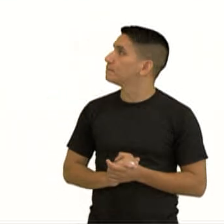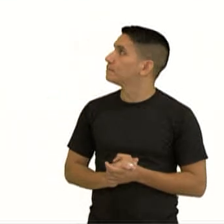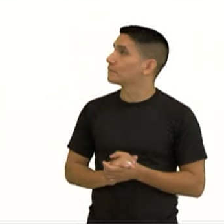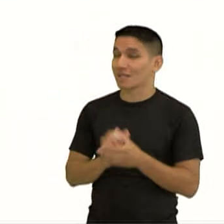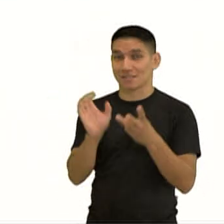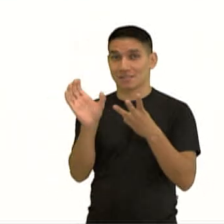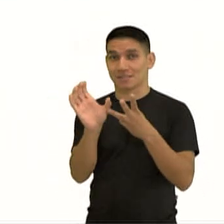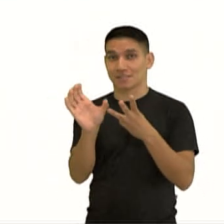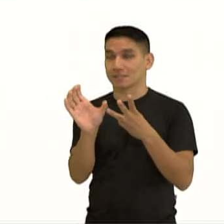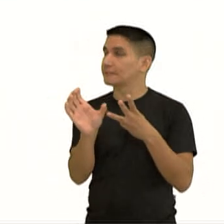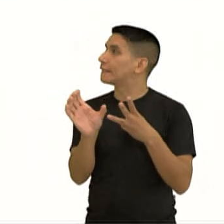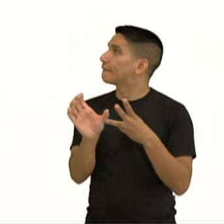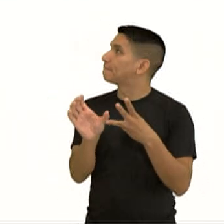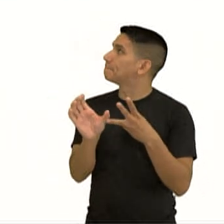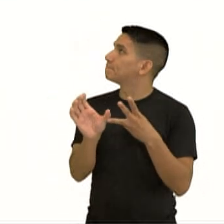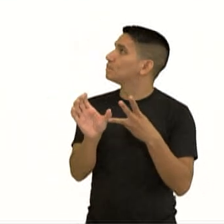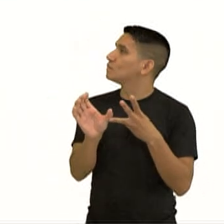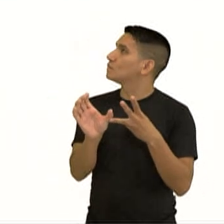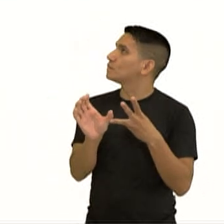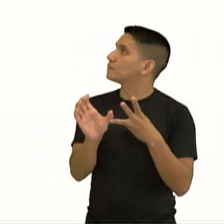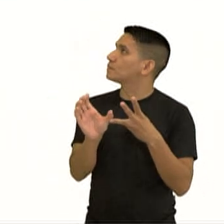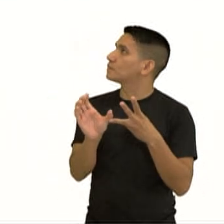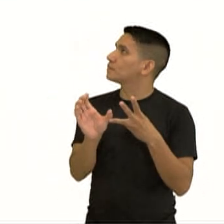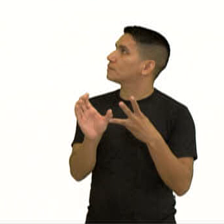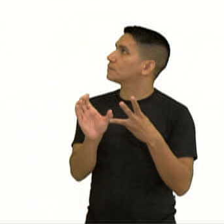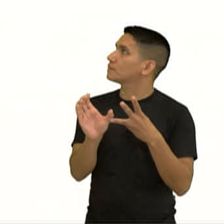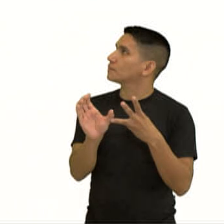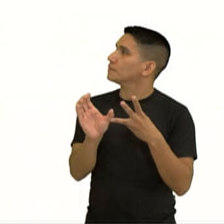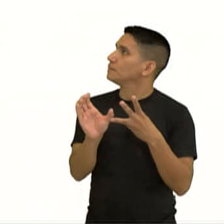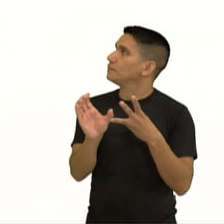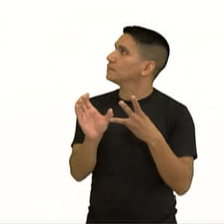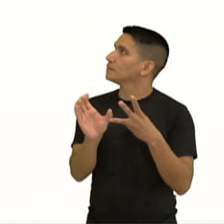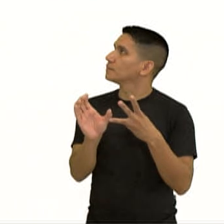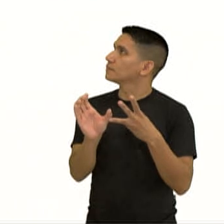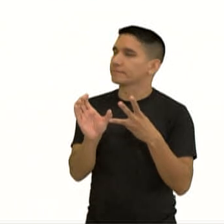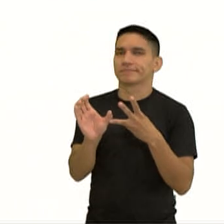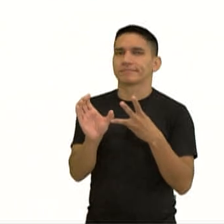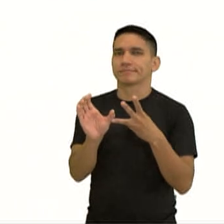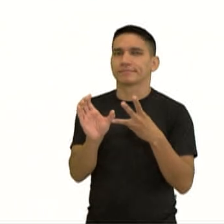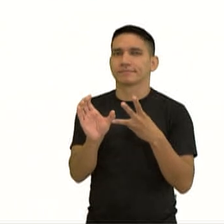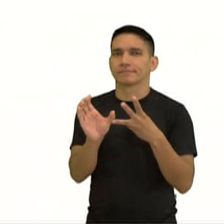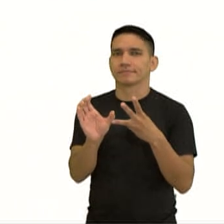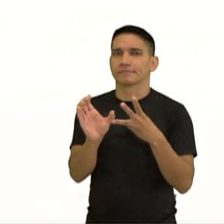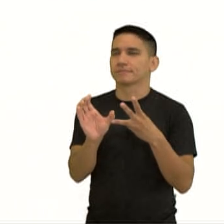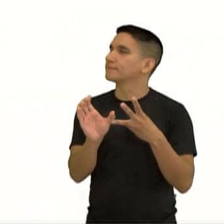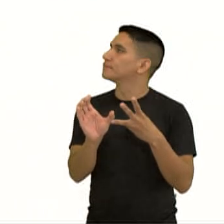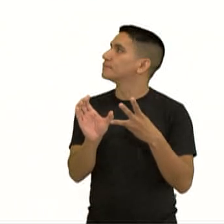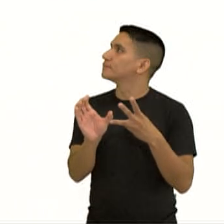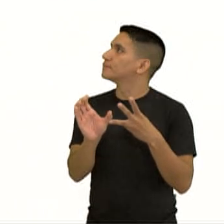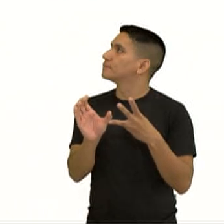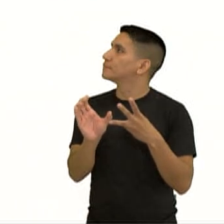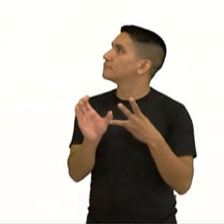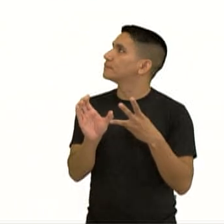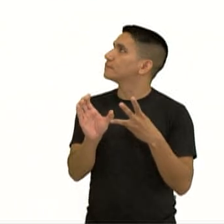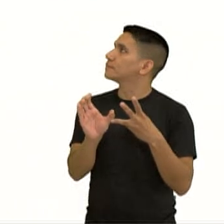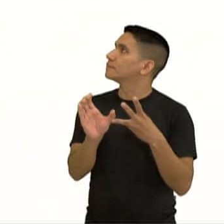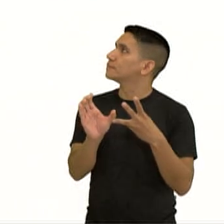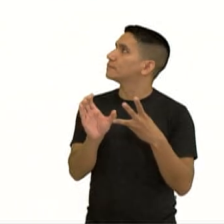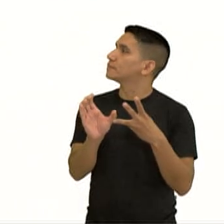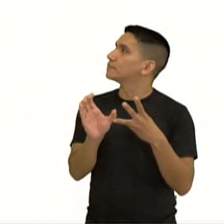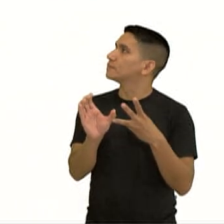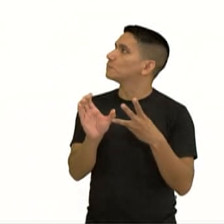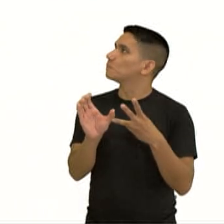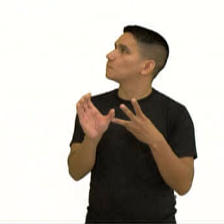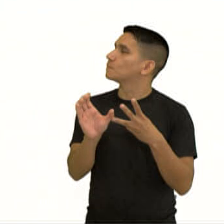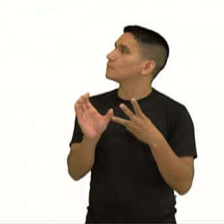tourism in Brazil. To ask about an action. A expressão ali. To ask about an action happening around